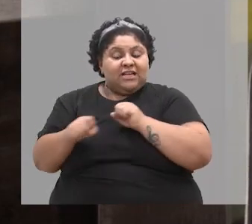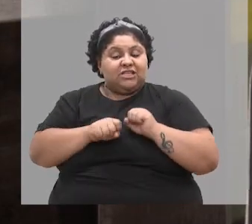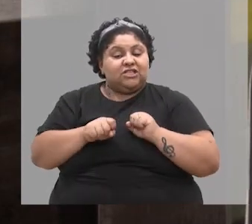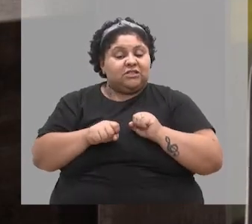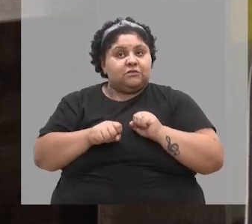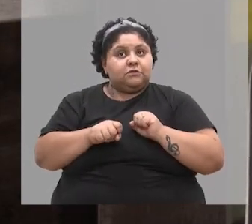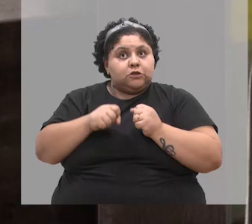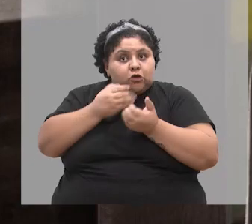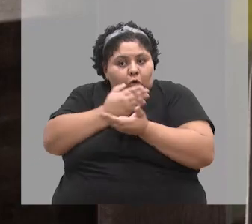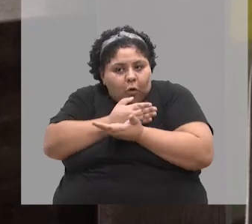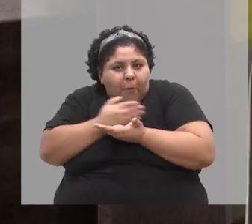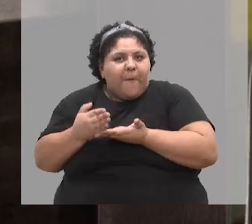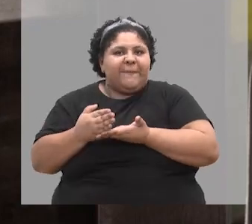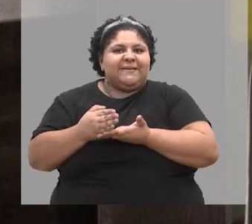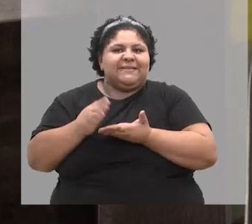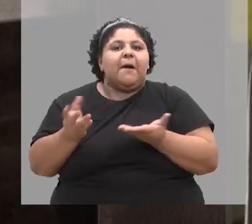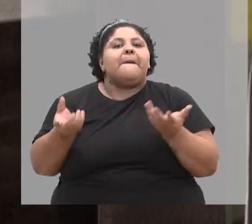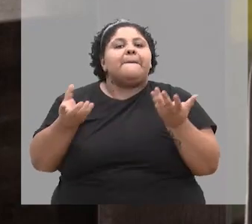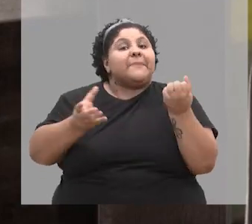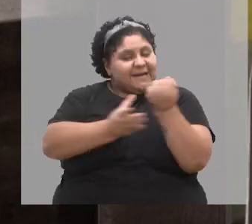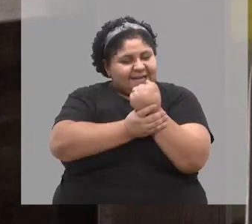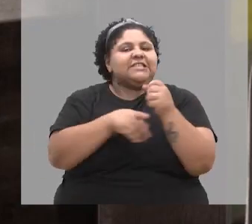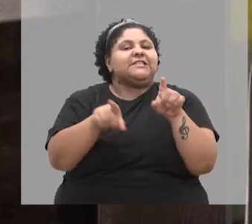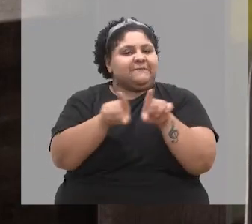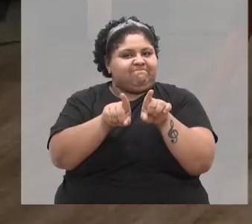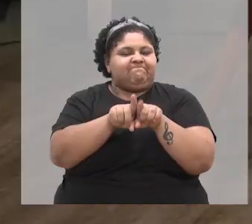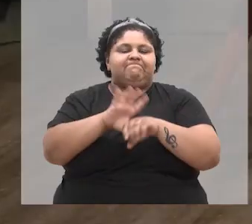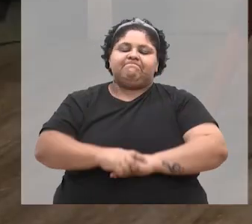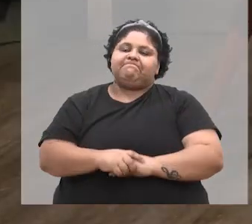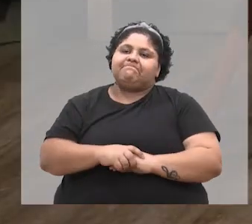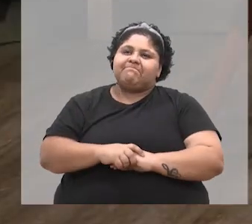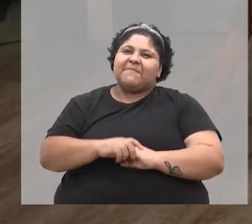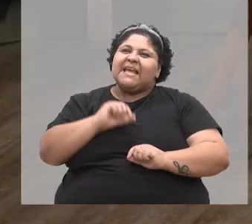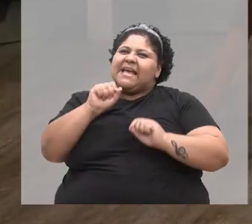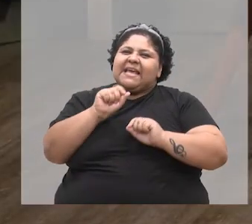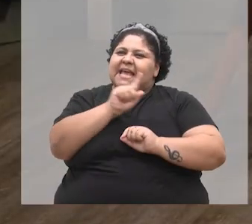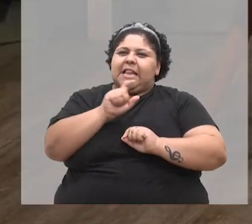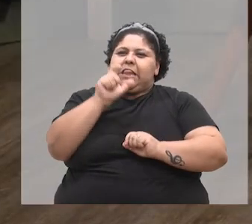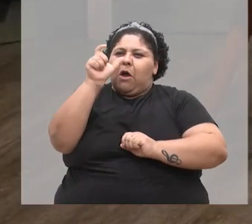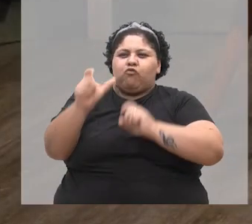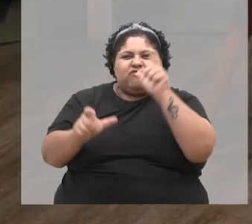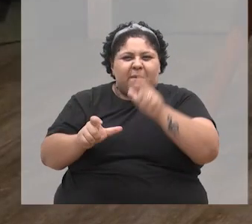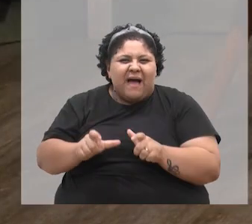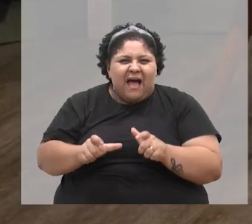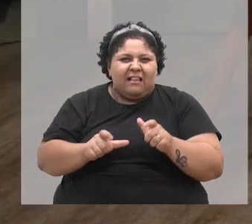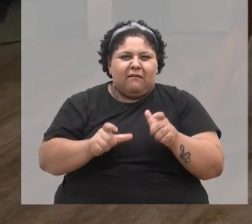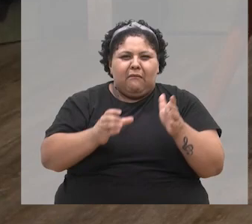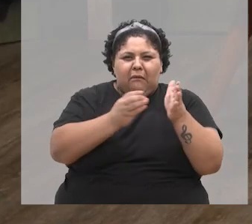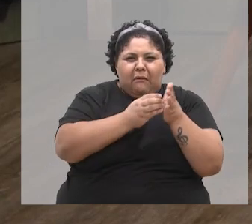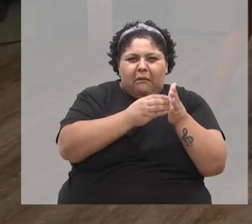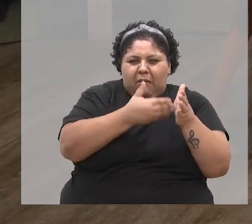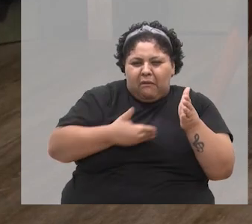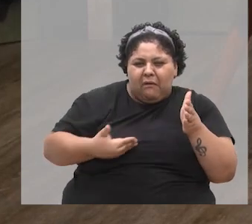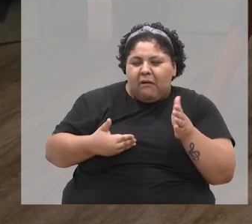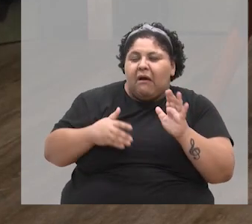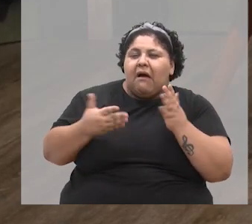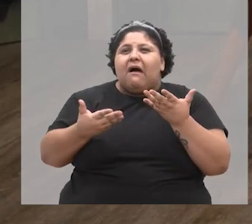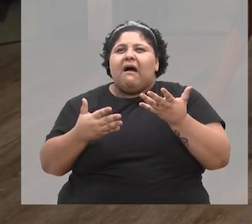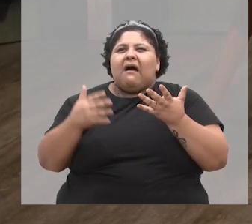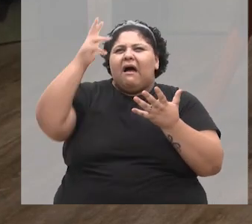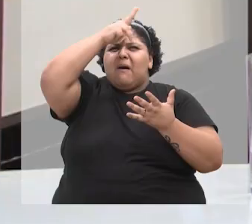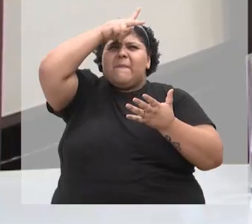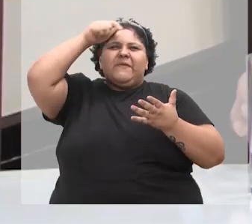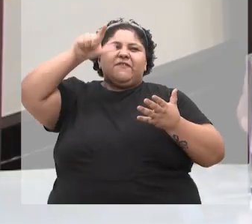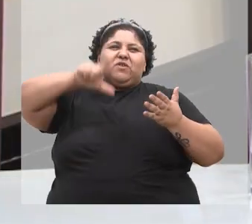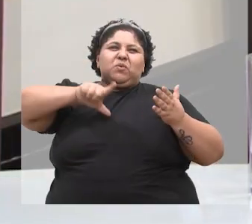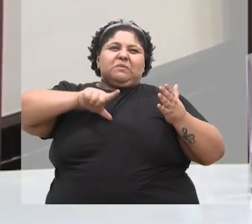tiver um fundo, a gente pode dar um passo a mais para garantir esse... E é algo que quem não é do serviço público muitas vezes não entende. Ah, mas a